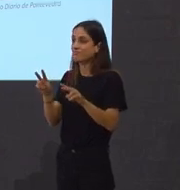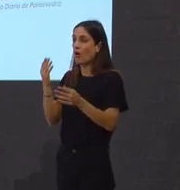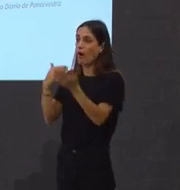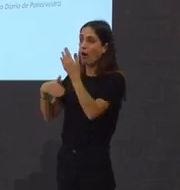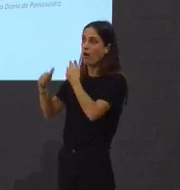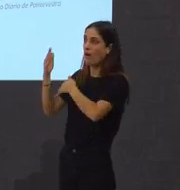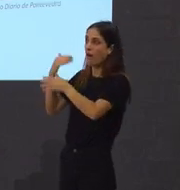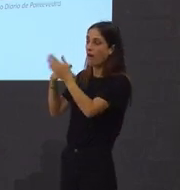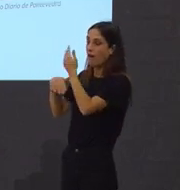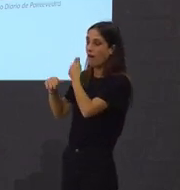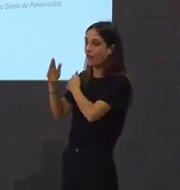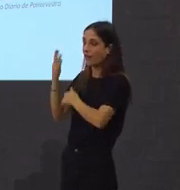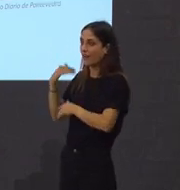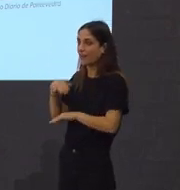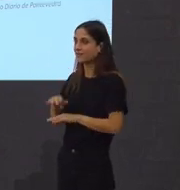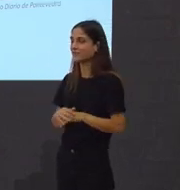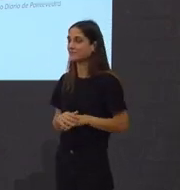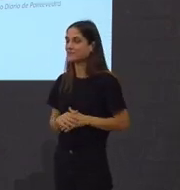Absolutamente. Claro.